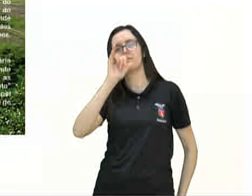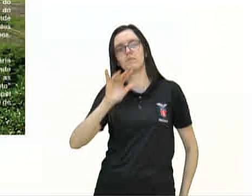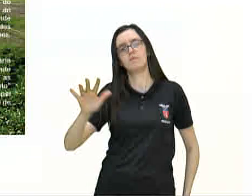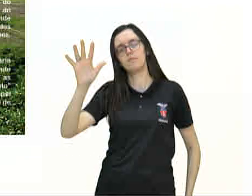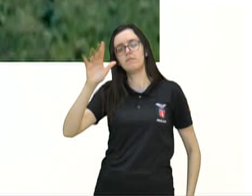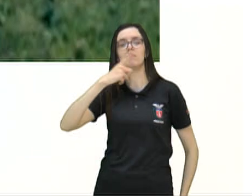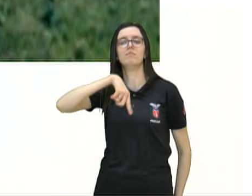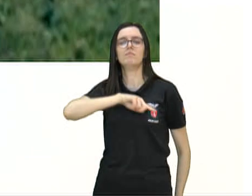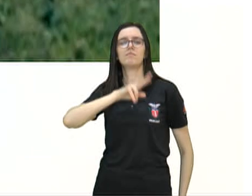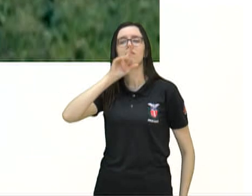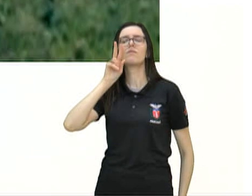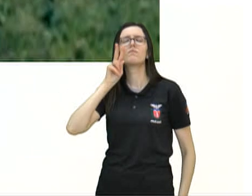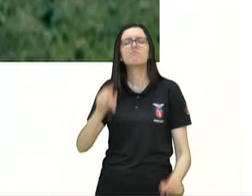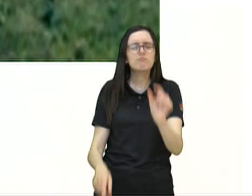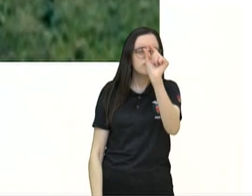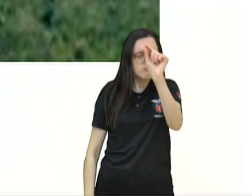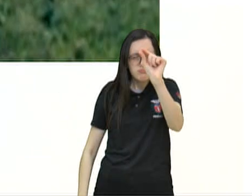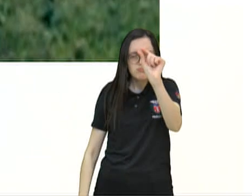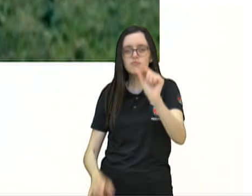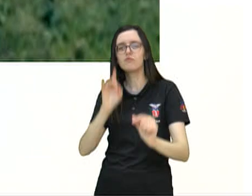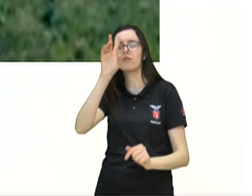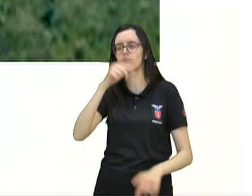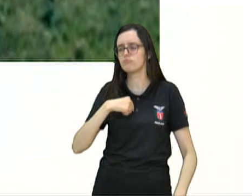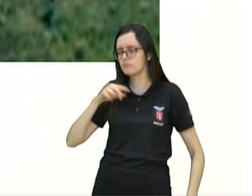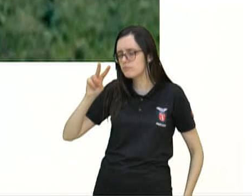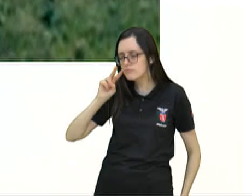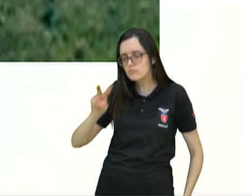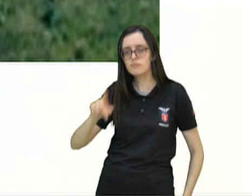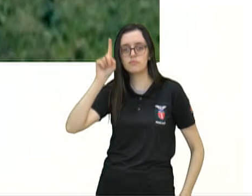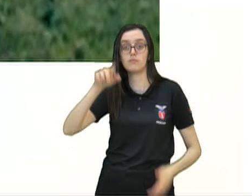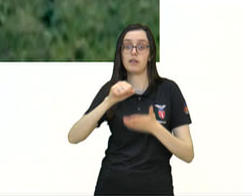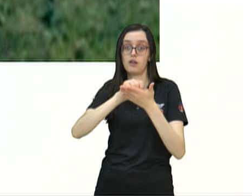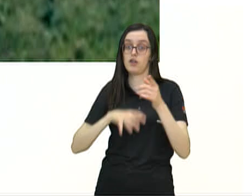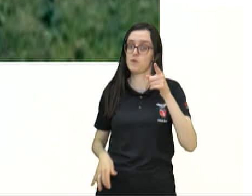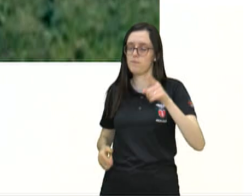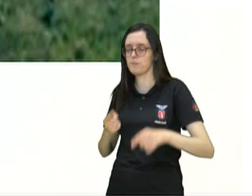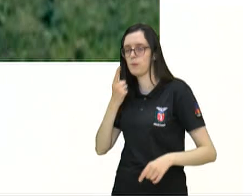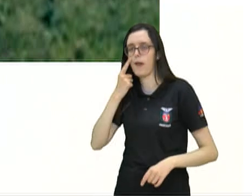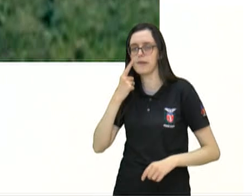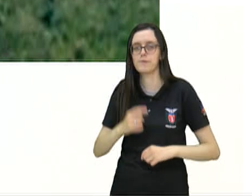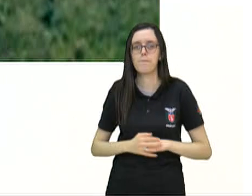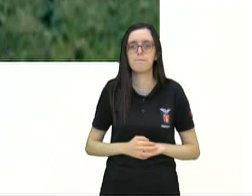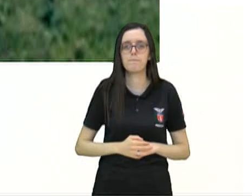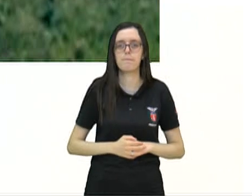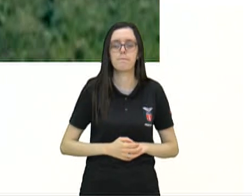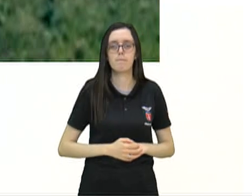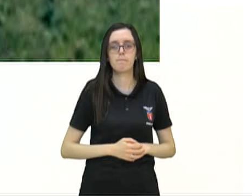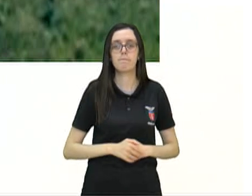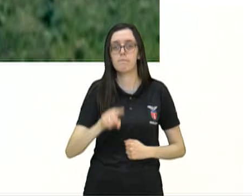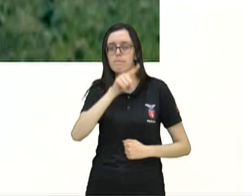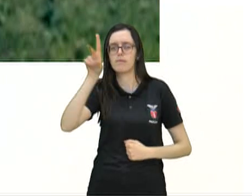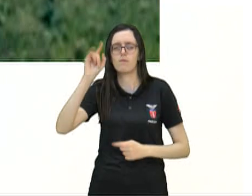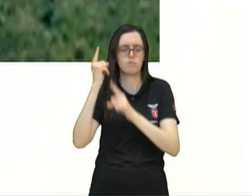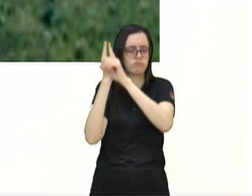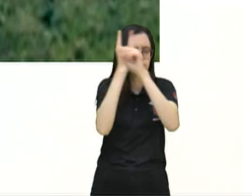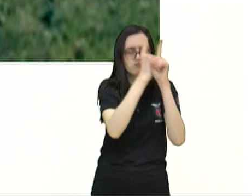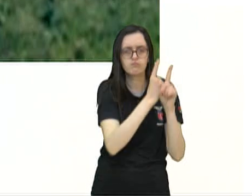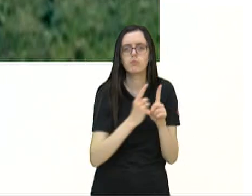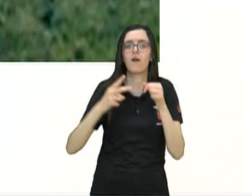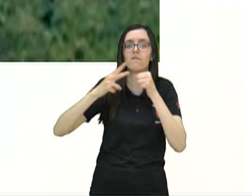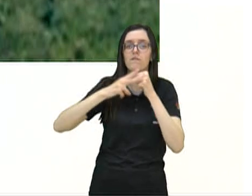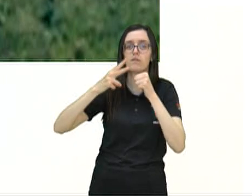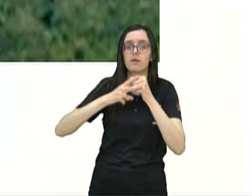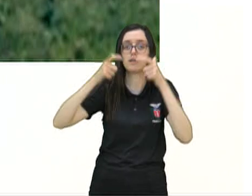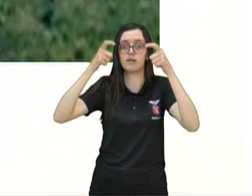vamos ver um pedacinho dele em uma atividade. Olha só, vocês vão localizar os verbos